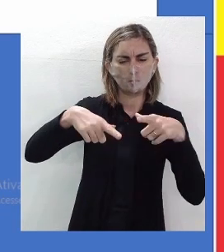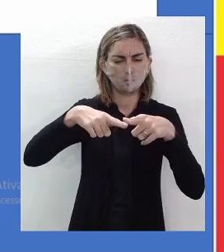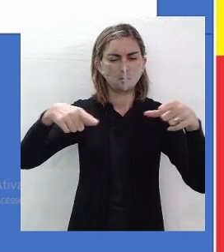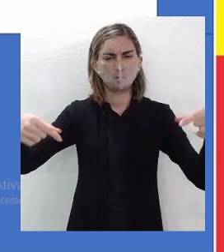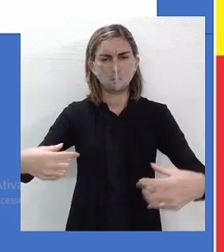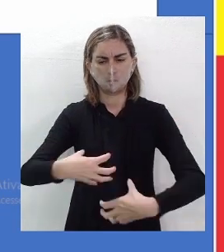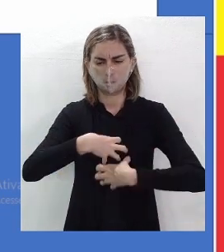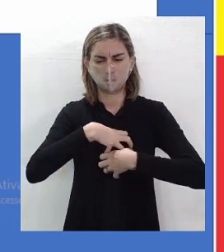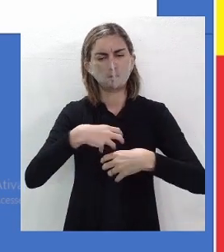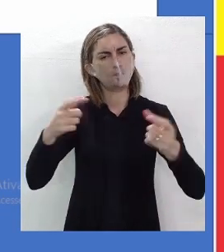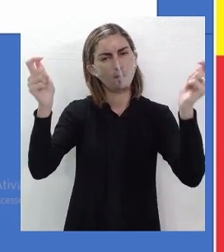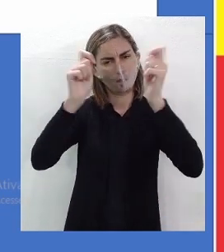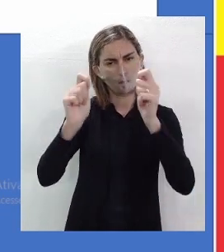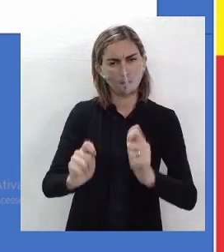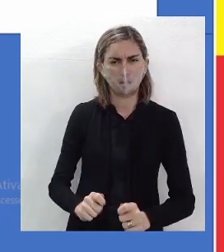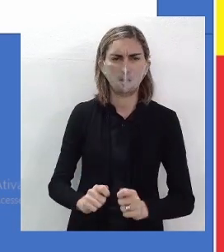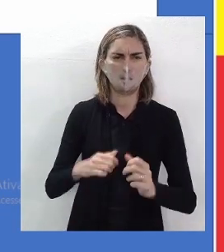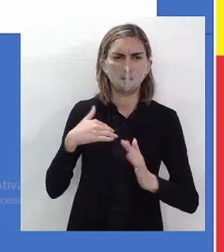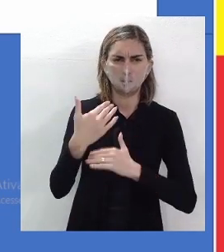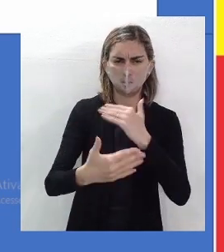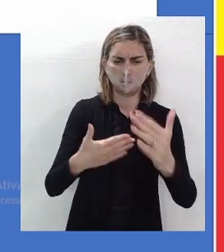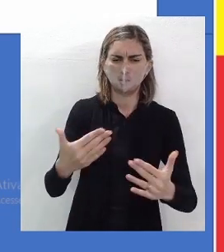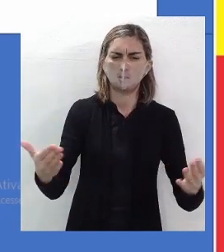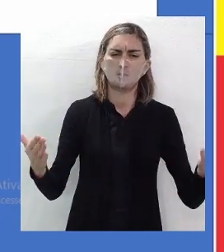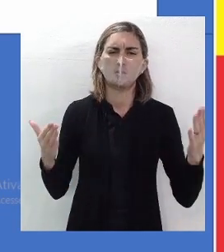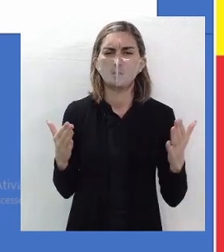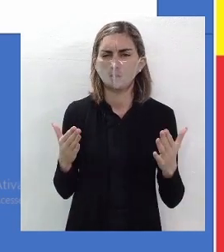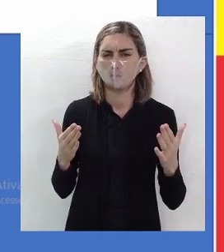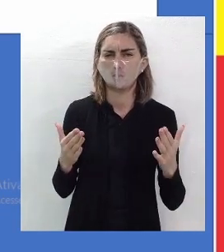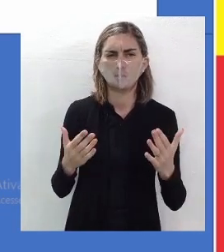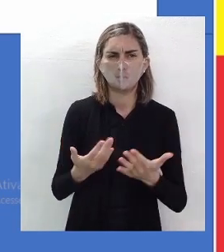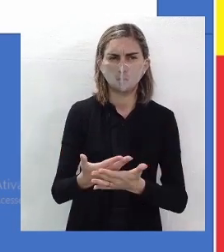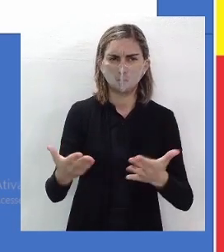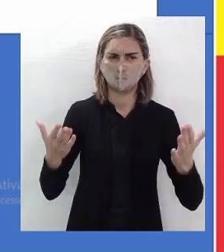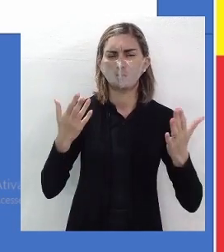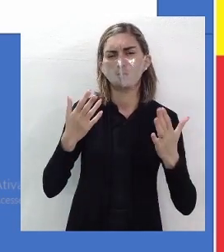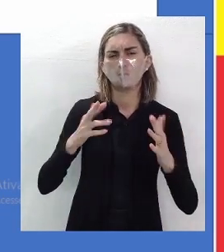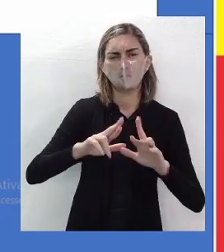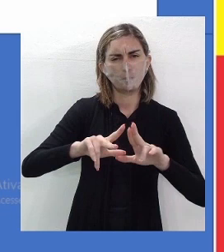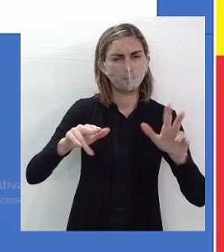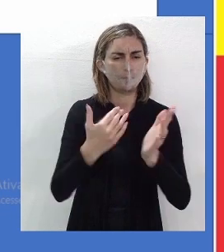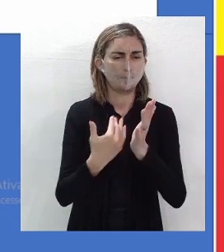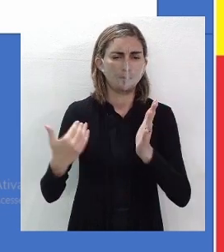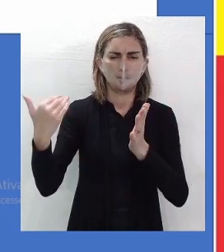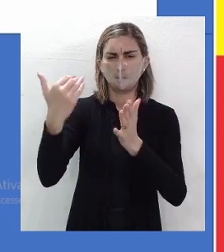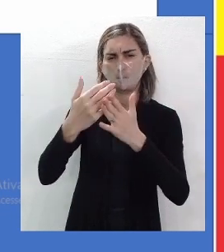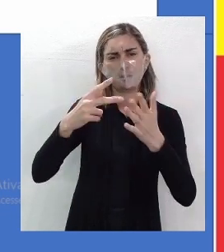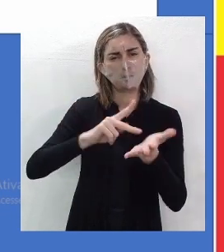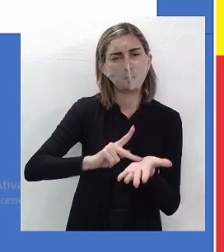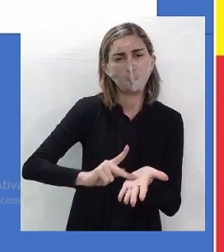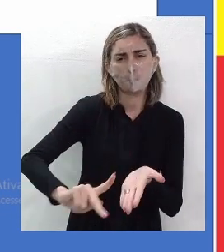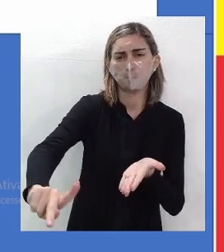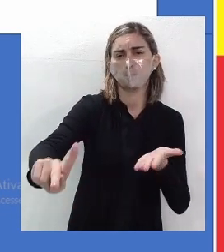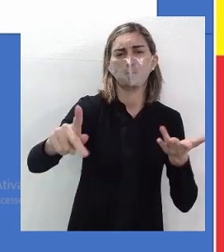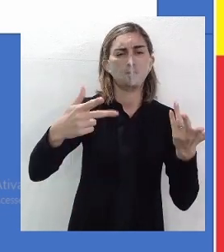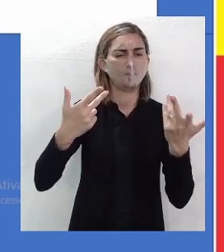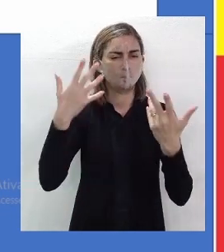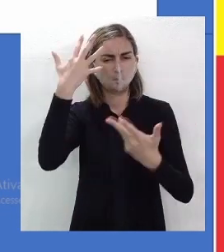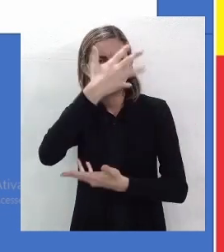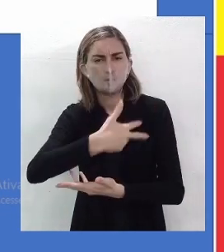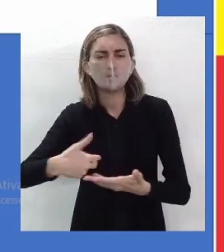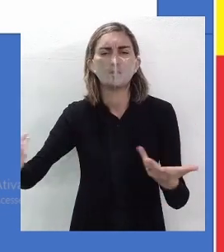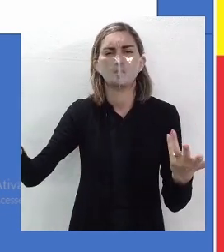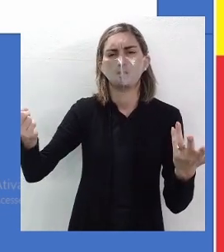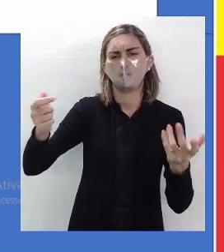sentir a arte acaba desaguando numa das formas mais puras e mais bonitas